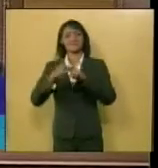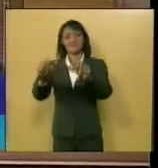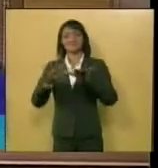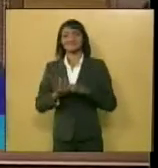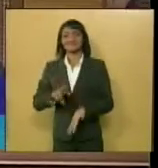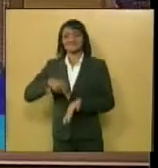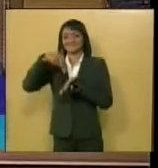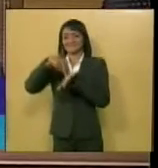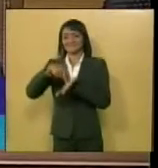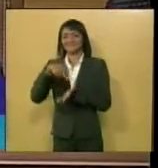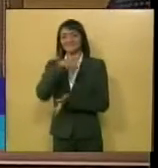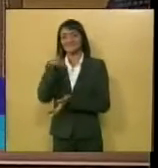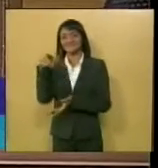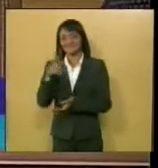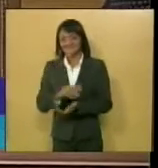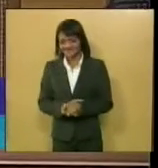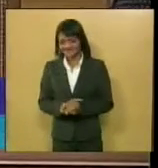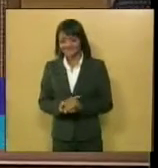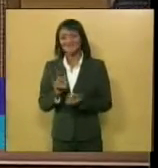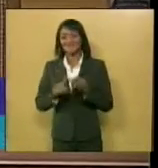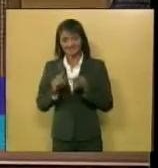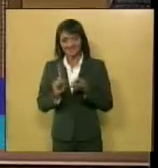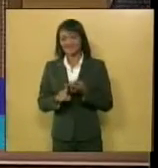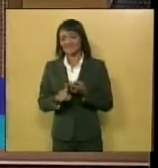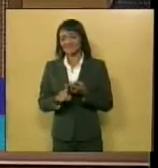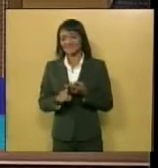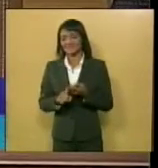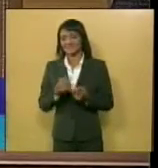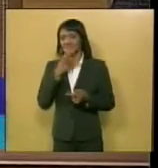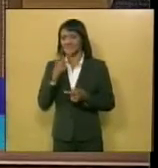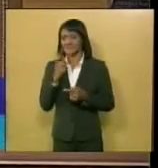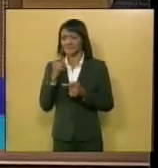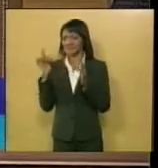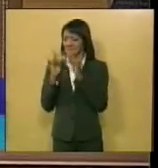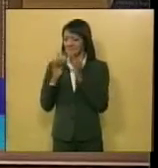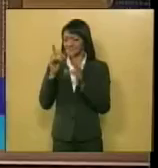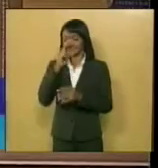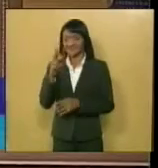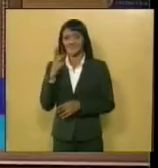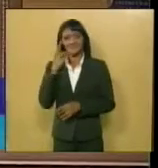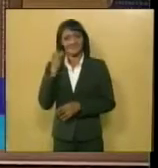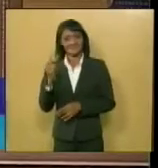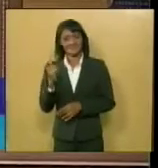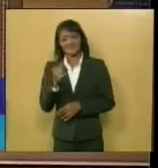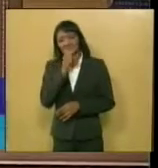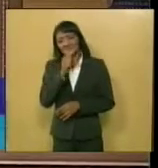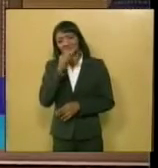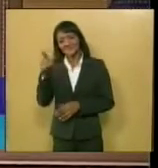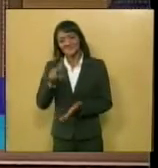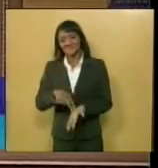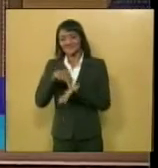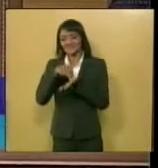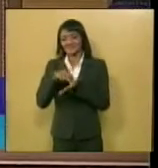pé. Seu Beroso também era um homem muito ligado a seu pai, aquele velhinho que está ali em pé,